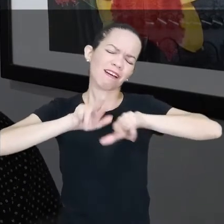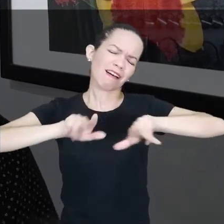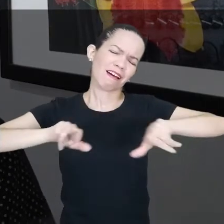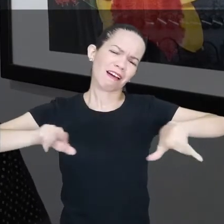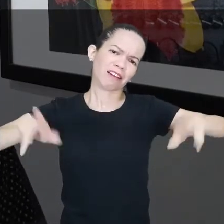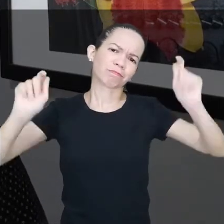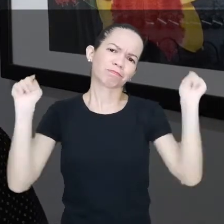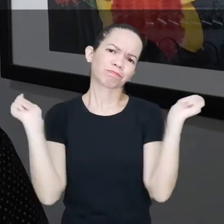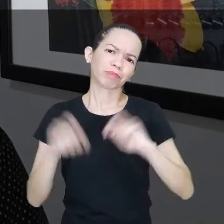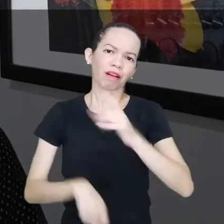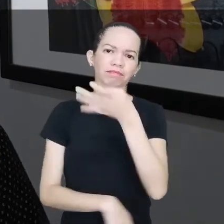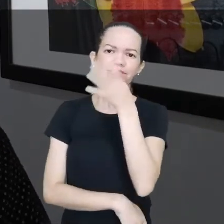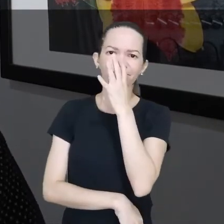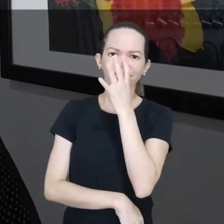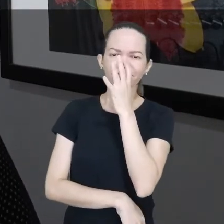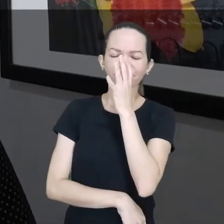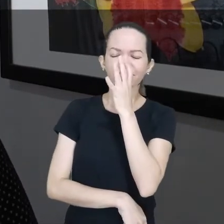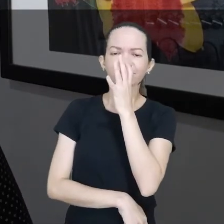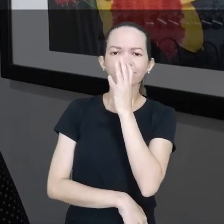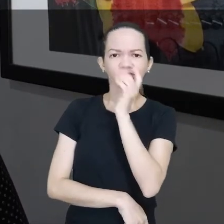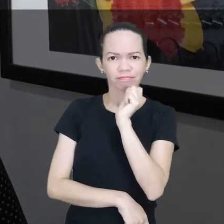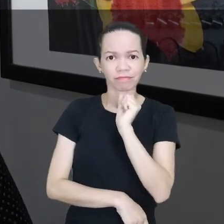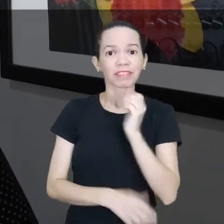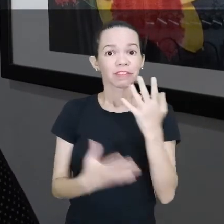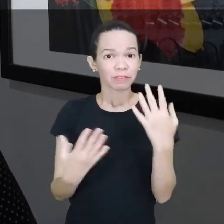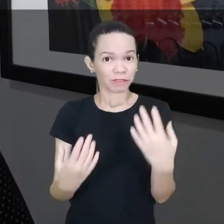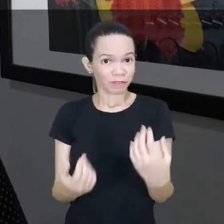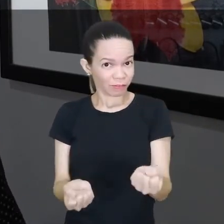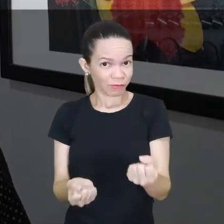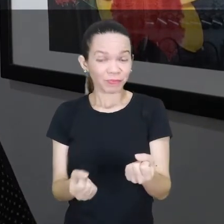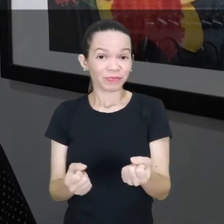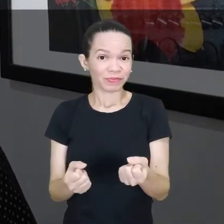vídeos que você pode assistir com muitas ministrações da palavra.